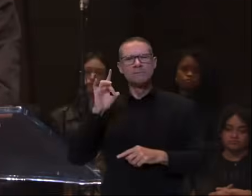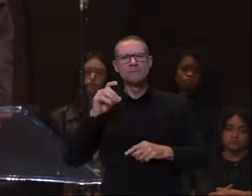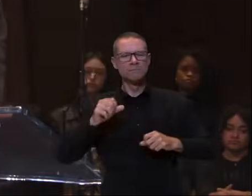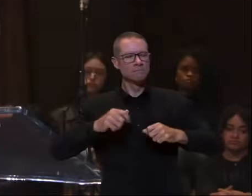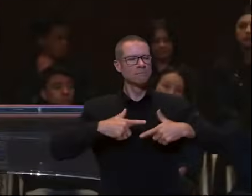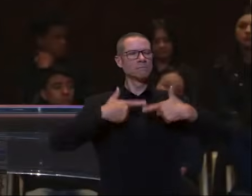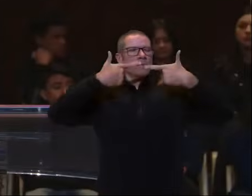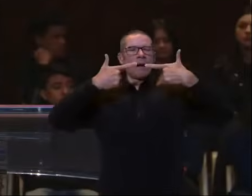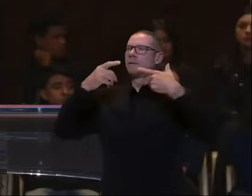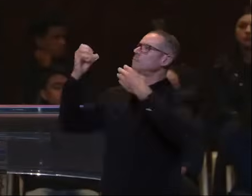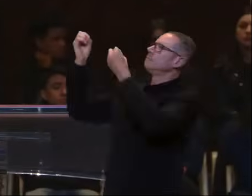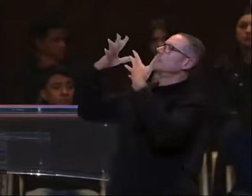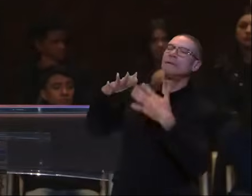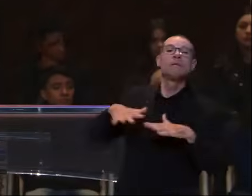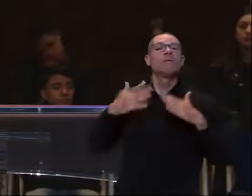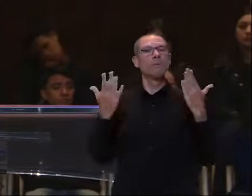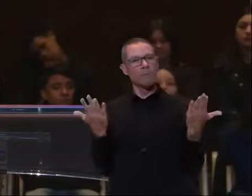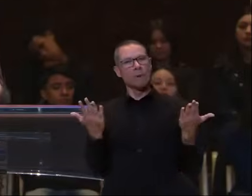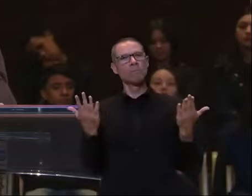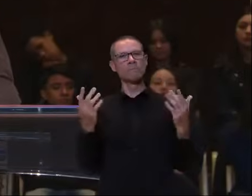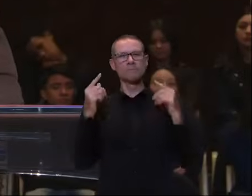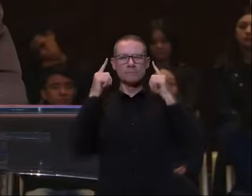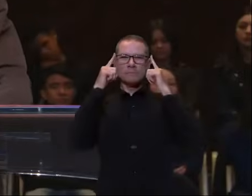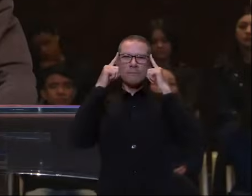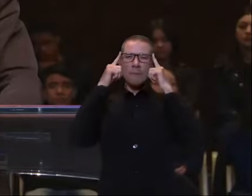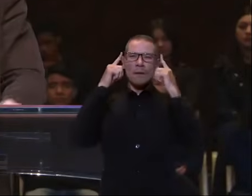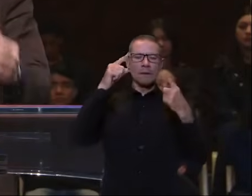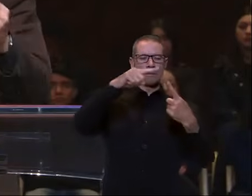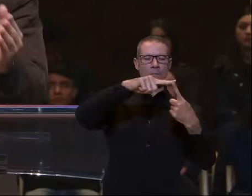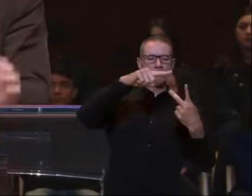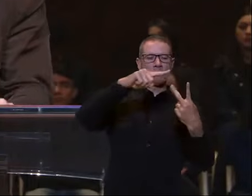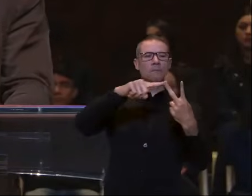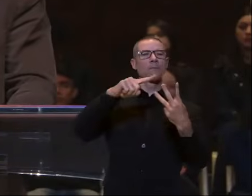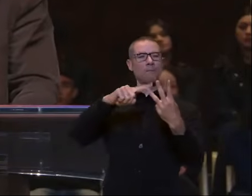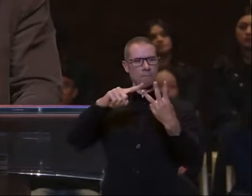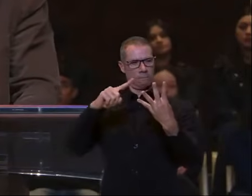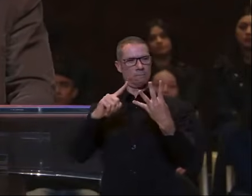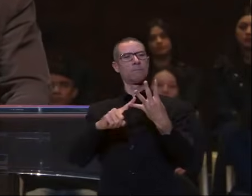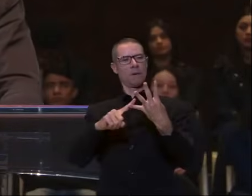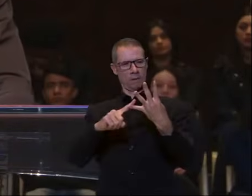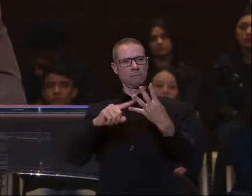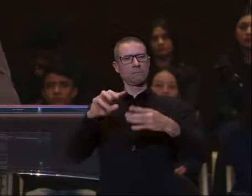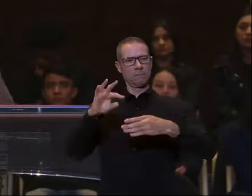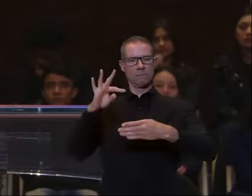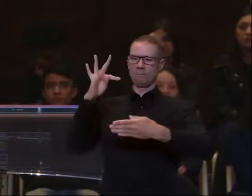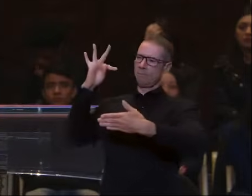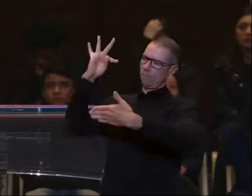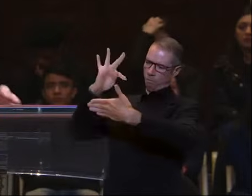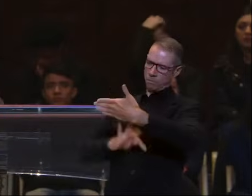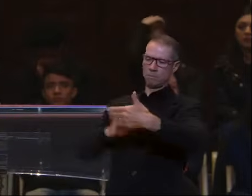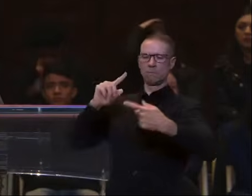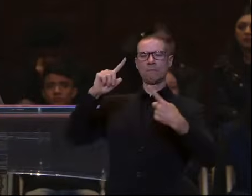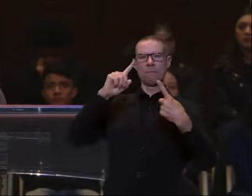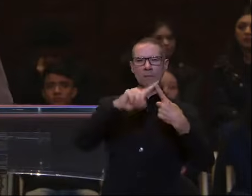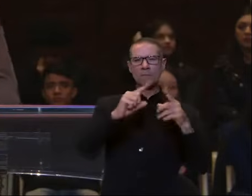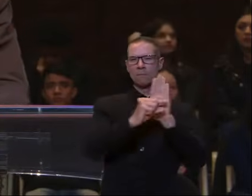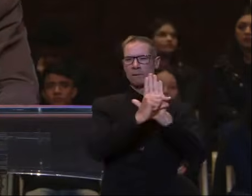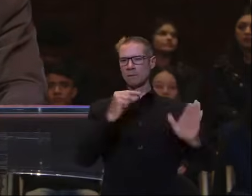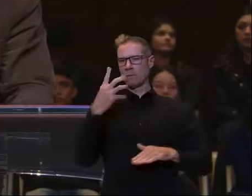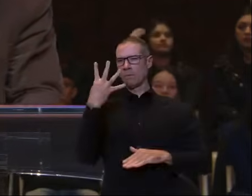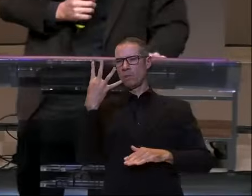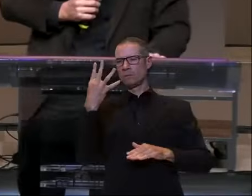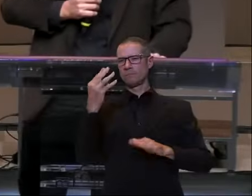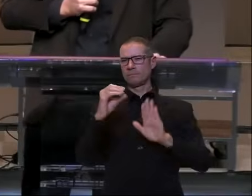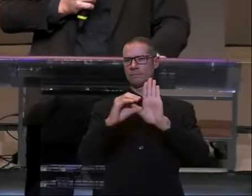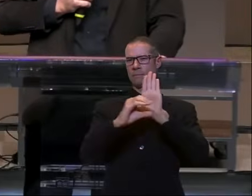de bênçãos são essas? Eu vou falar apenas de 4 que o texto nos descreve. Primeiro, versículo 4,